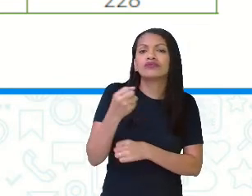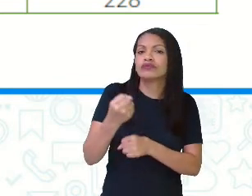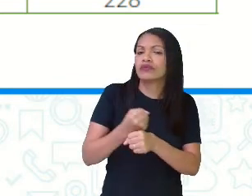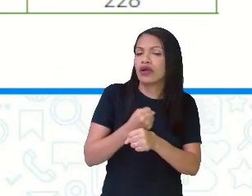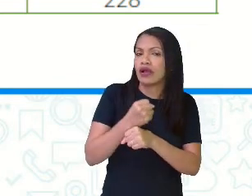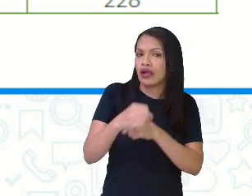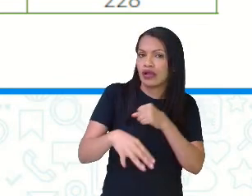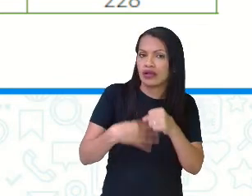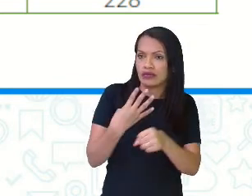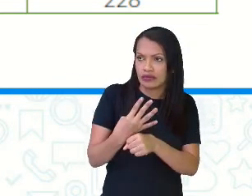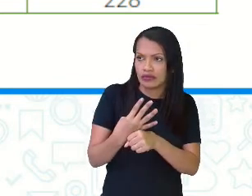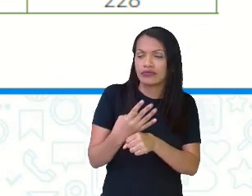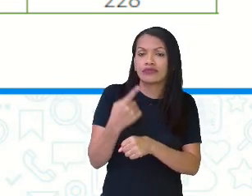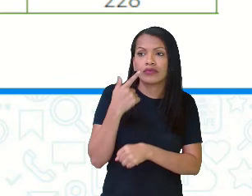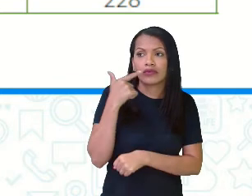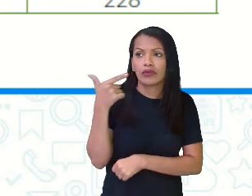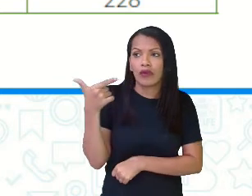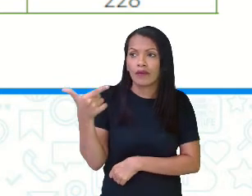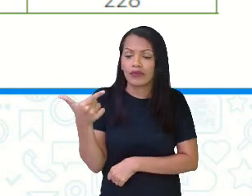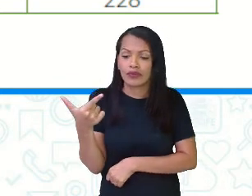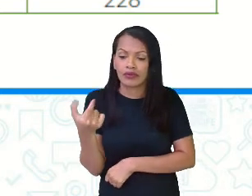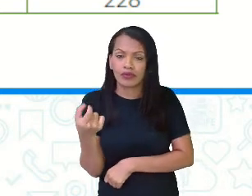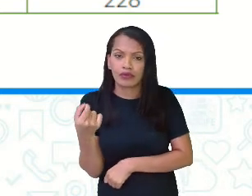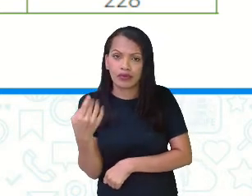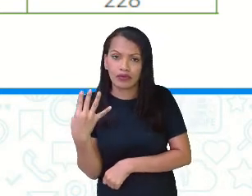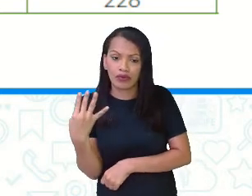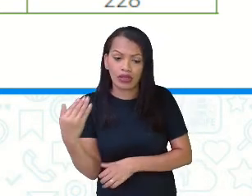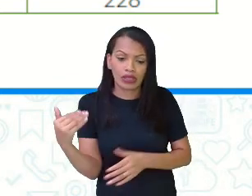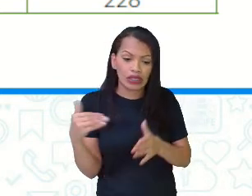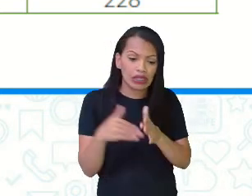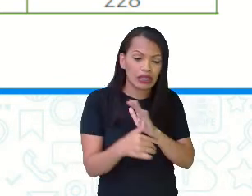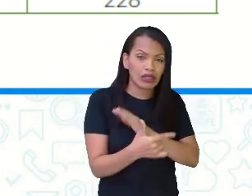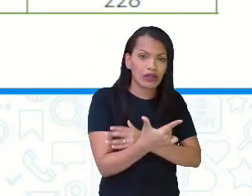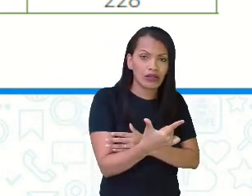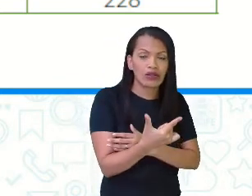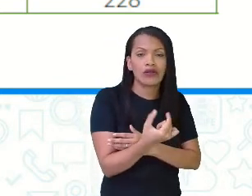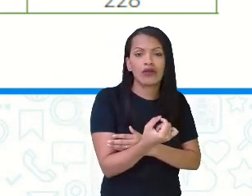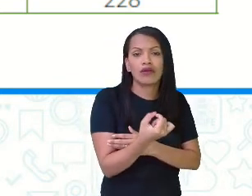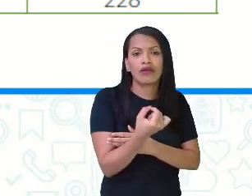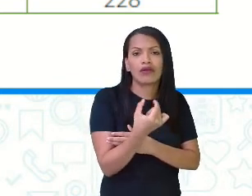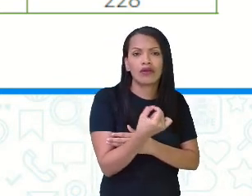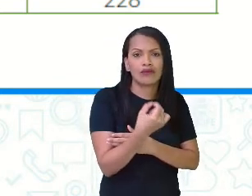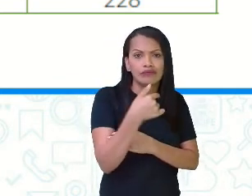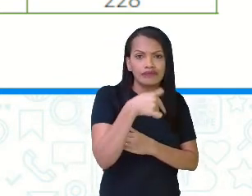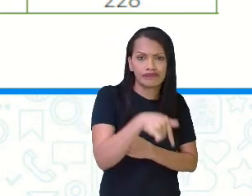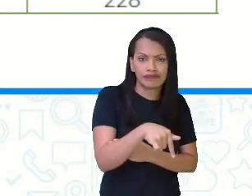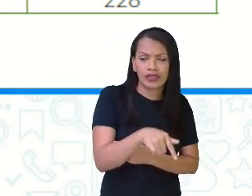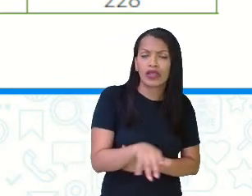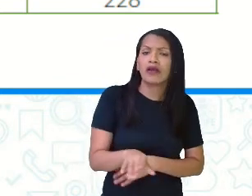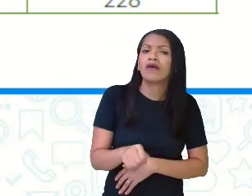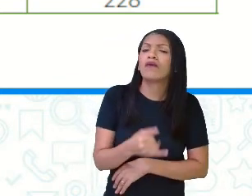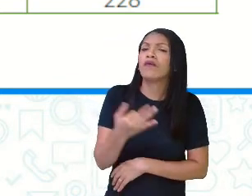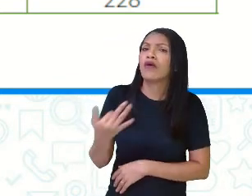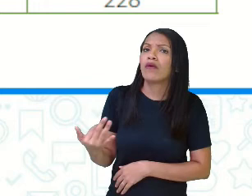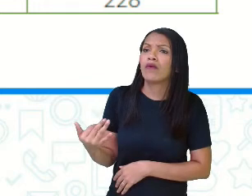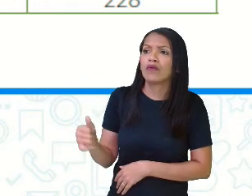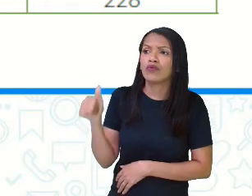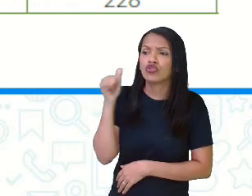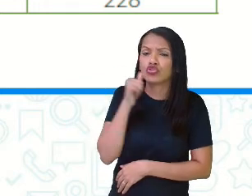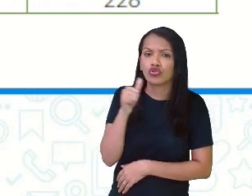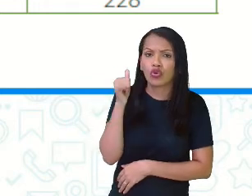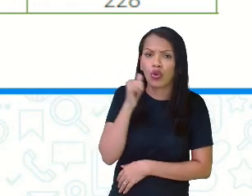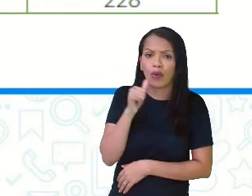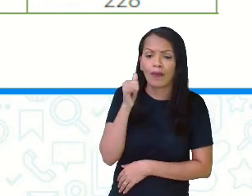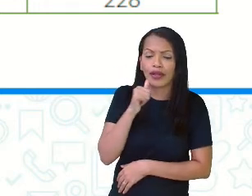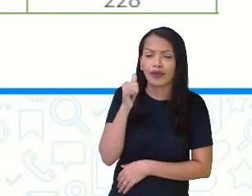2004 a 2007. Em que ano foi vacinado o maior número de mulheres? Maior